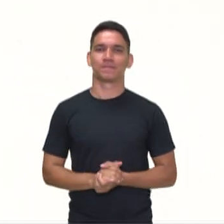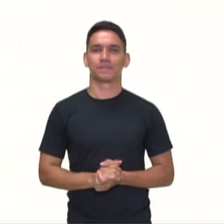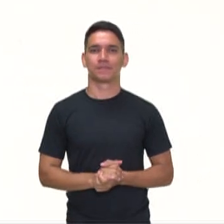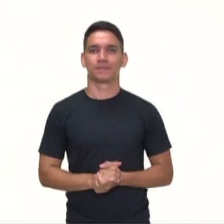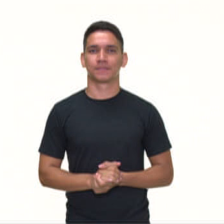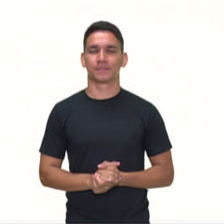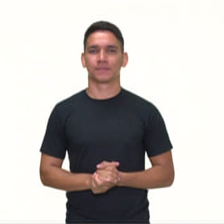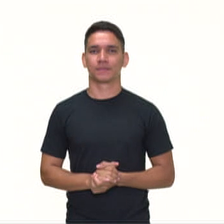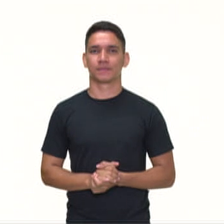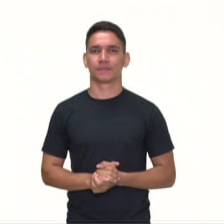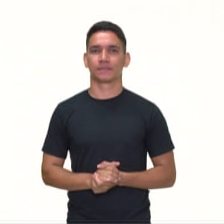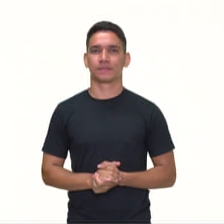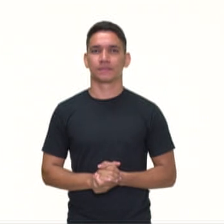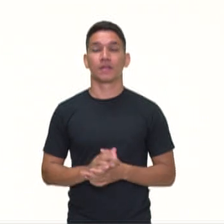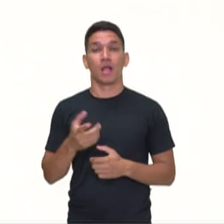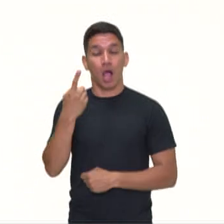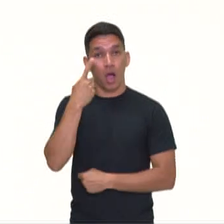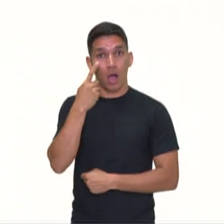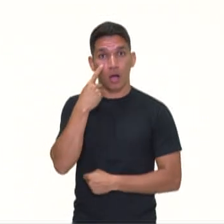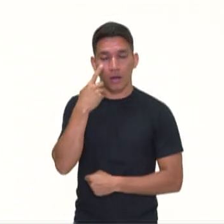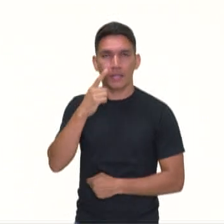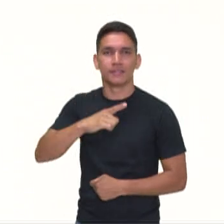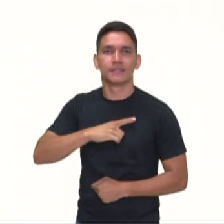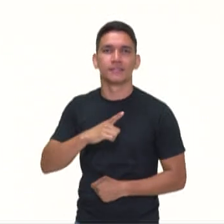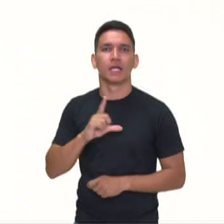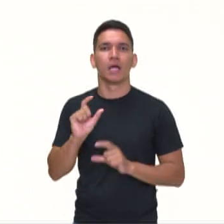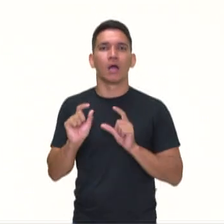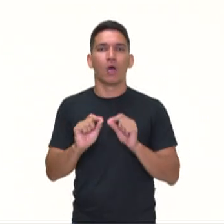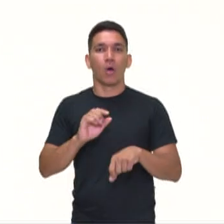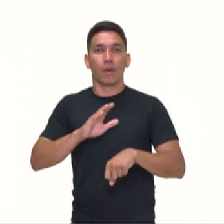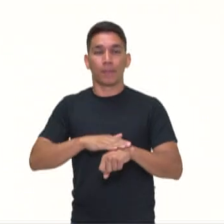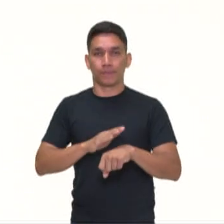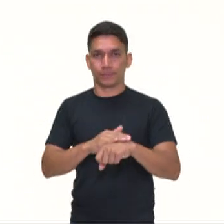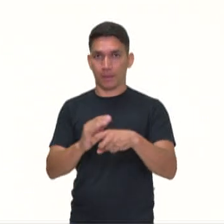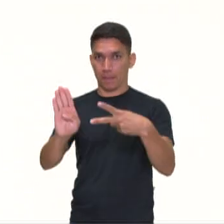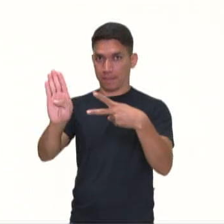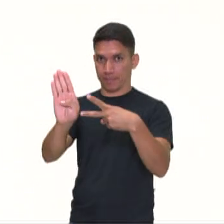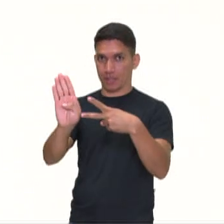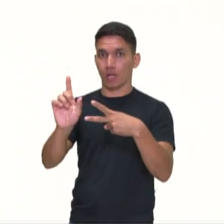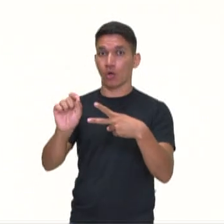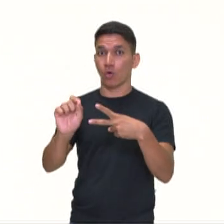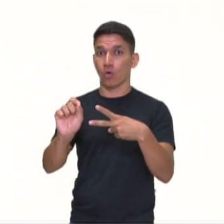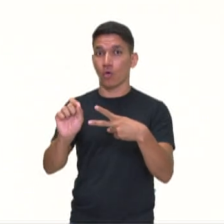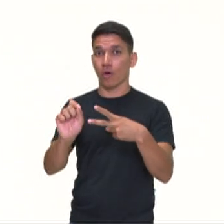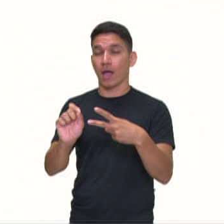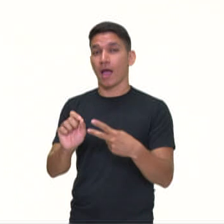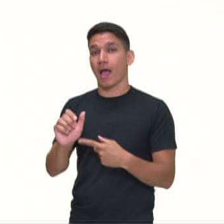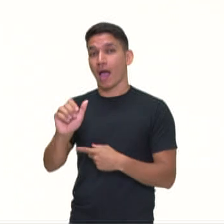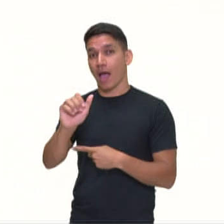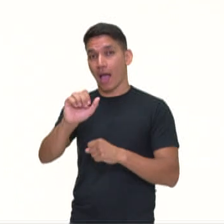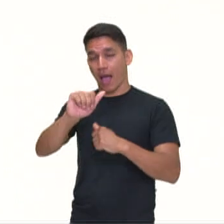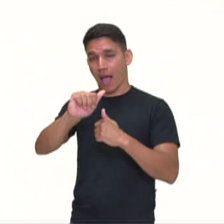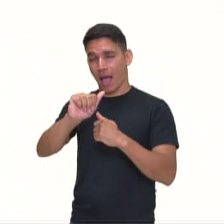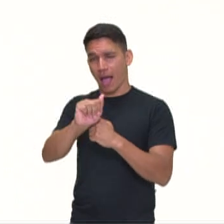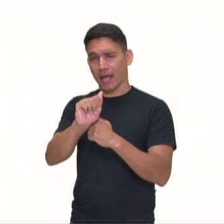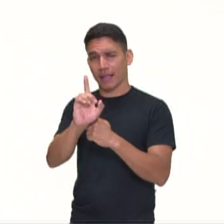on Saturdays. Observem que nós temos aqui na letra B um advérbio de frequência,